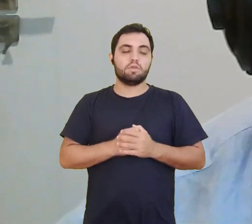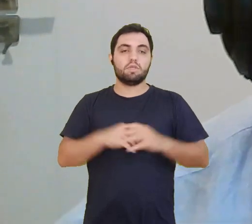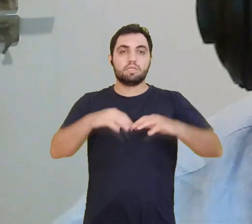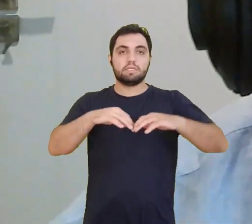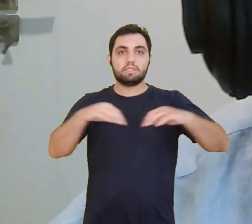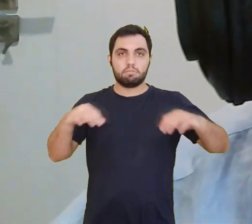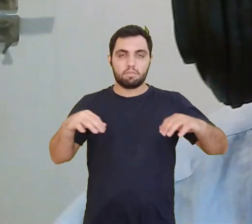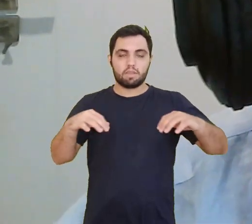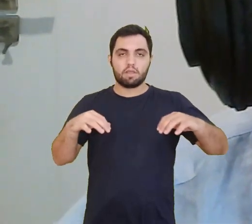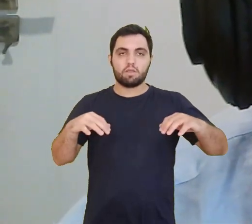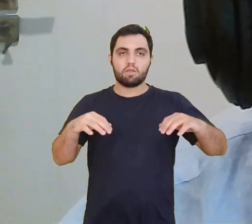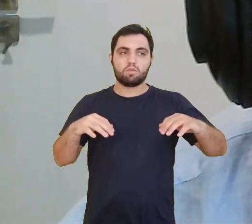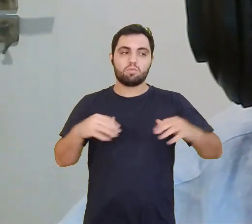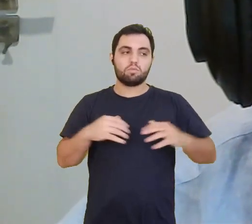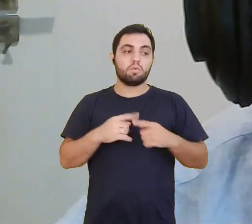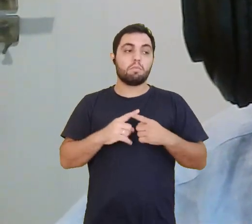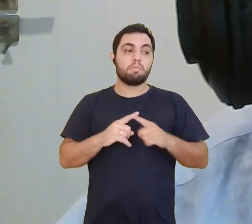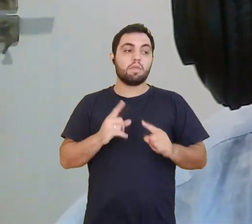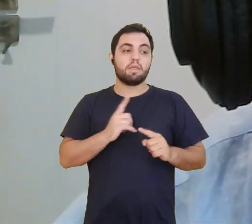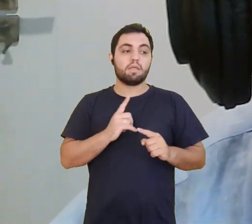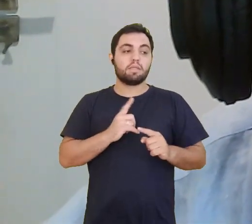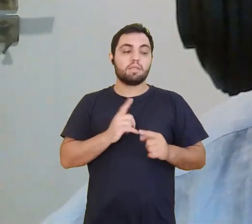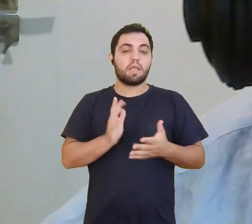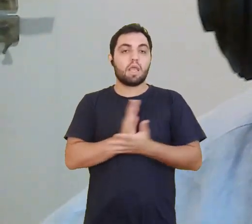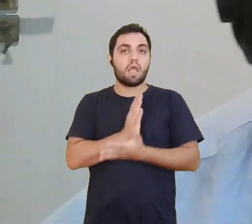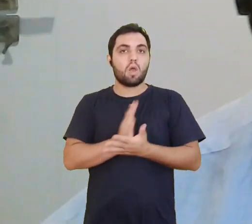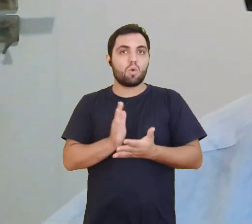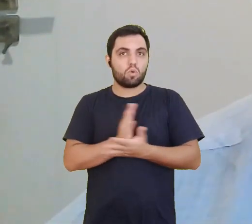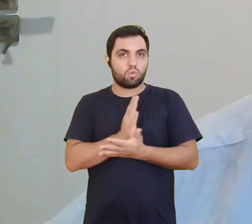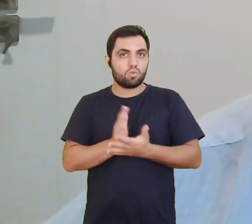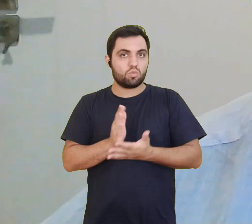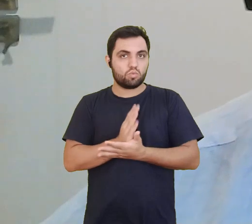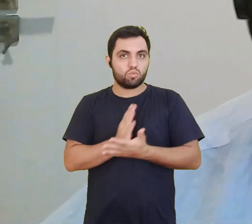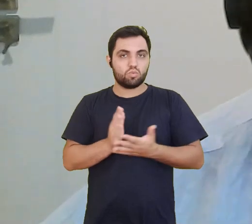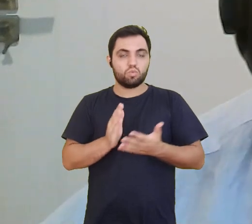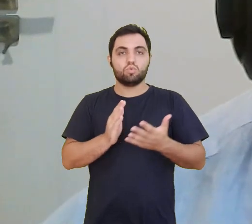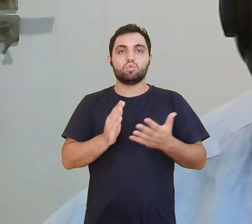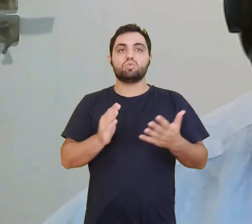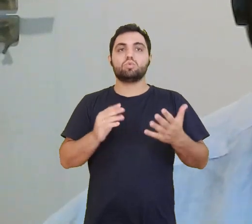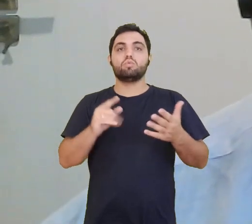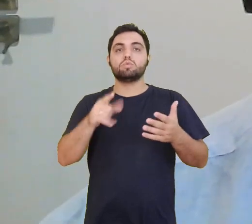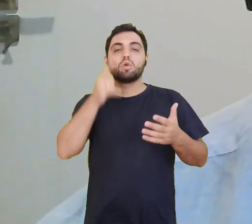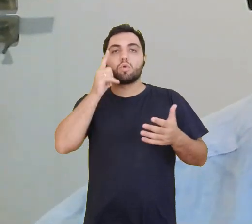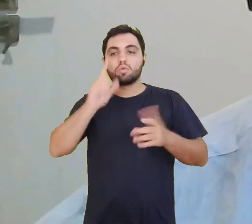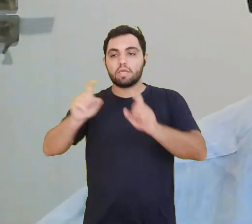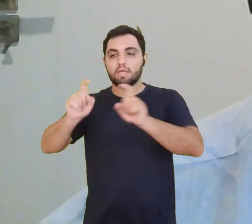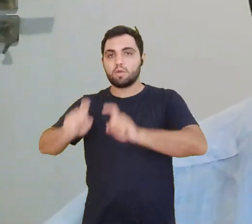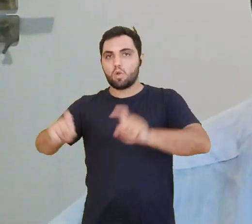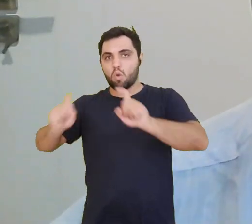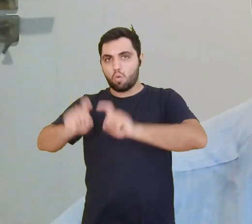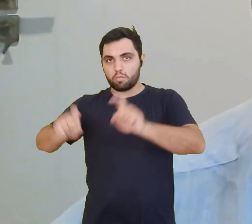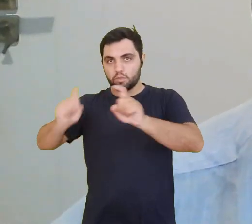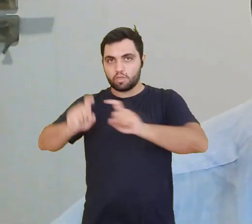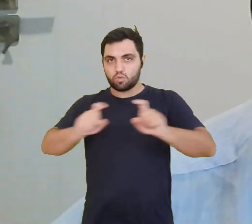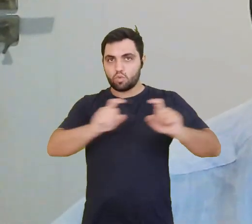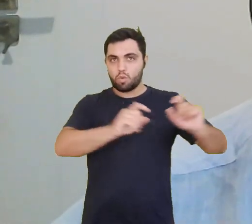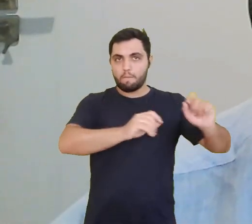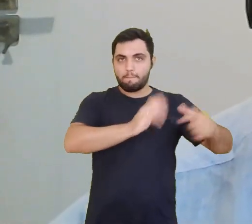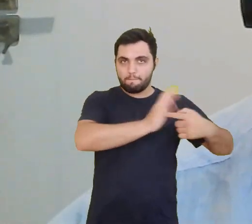computador. Mas existem à venda uns cabos que permitem a você ligar a impressora ao